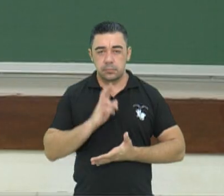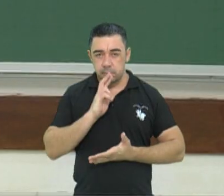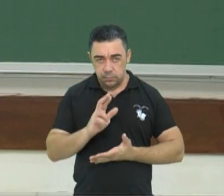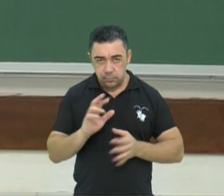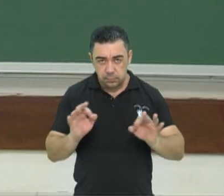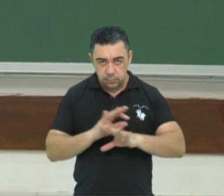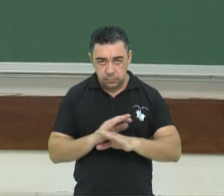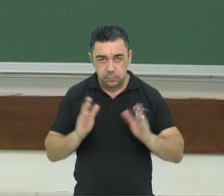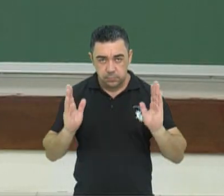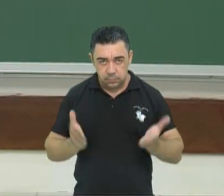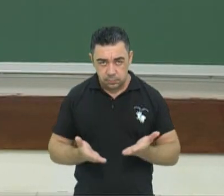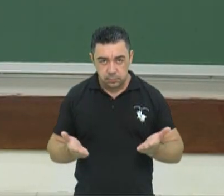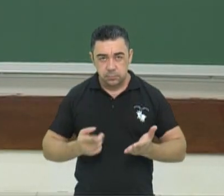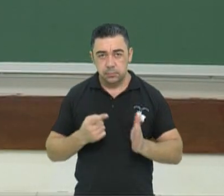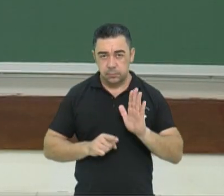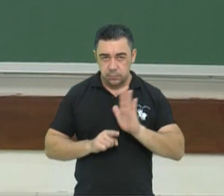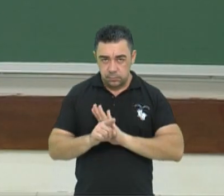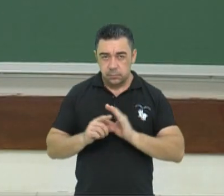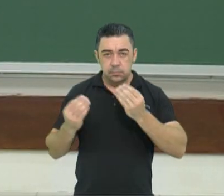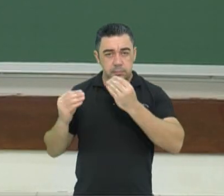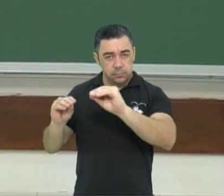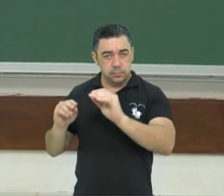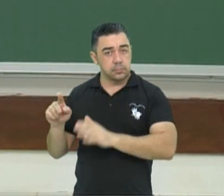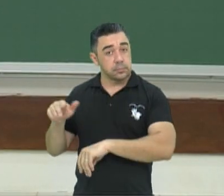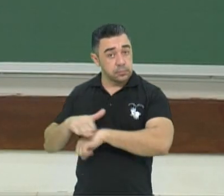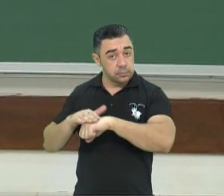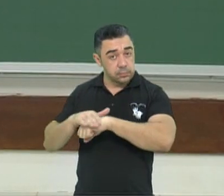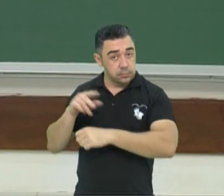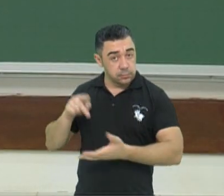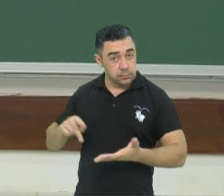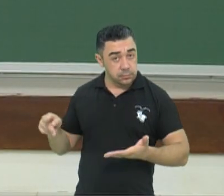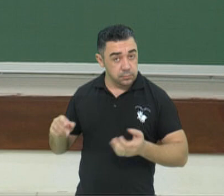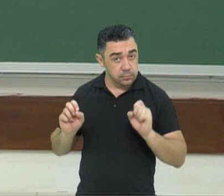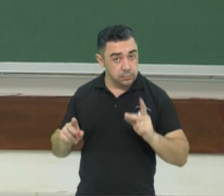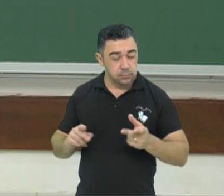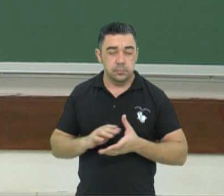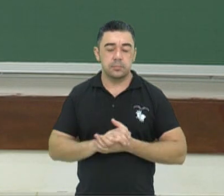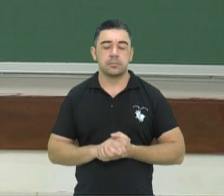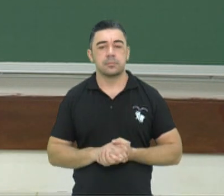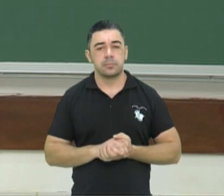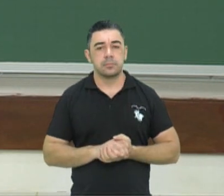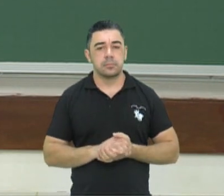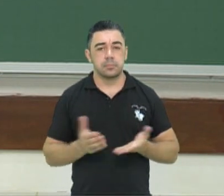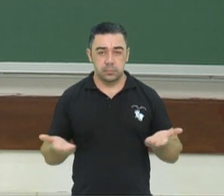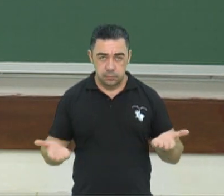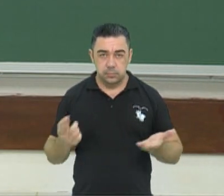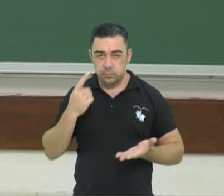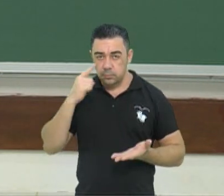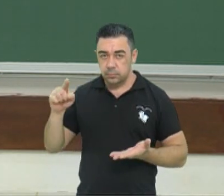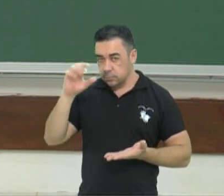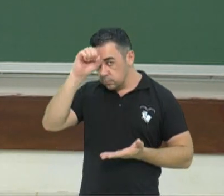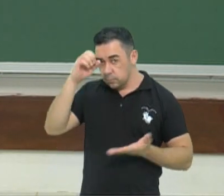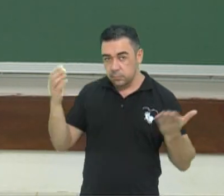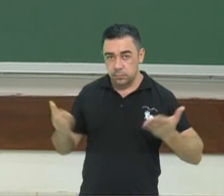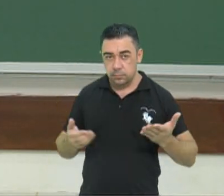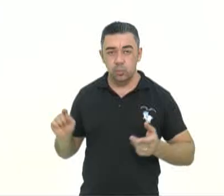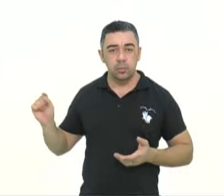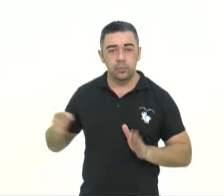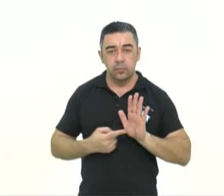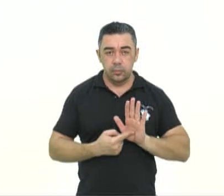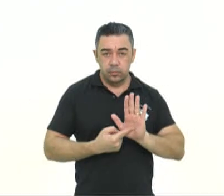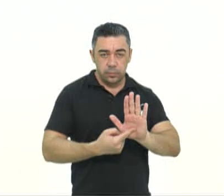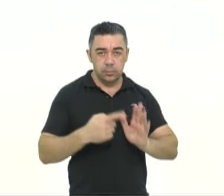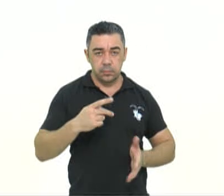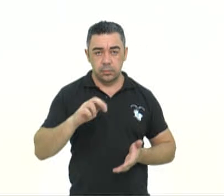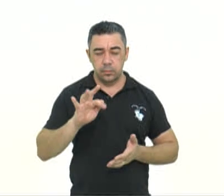Respondeu, gente? Pega a pergunta, coloca no mural, apresenta para o teu professor, ok? Vamos lá. O que a gente aprendeu hoje? Performance, uma